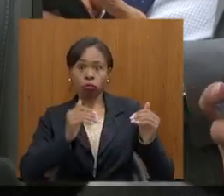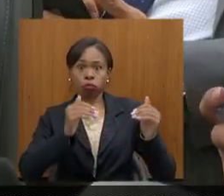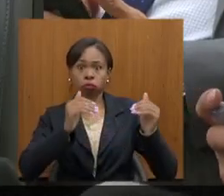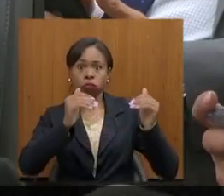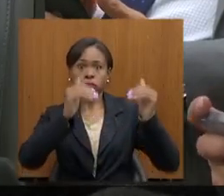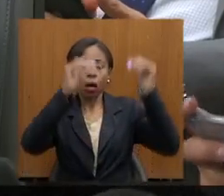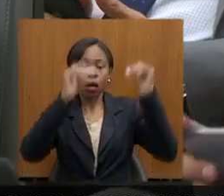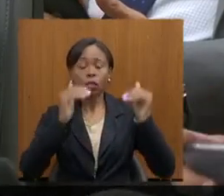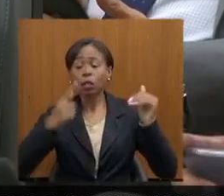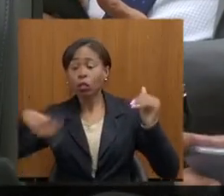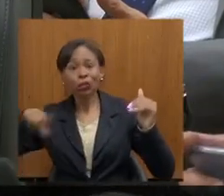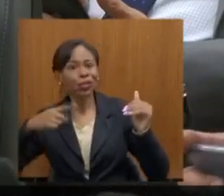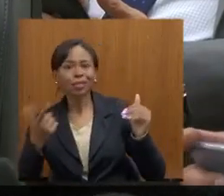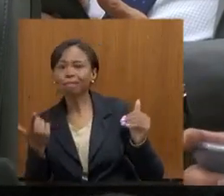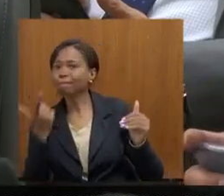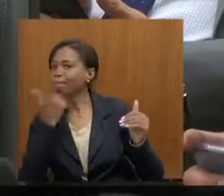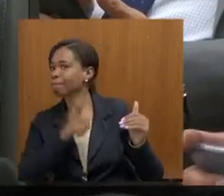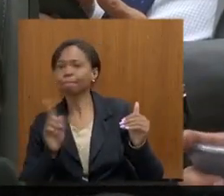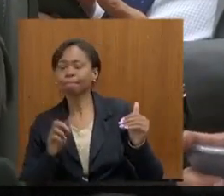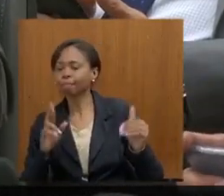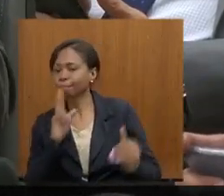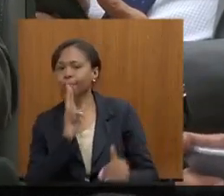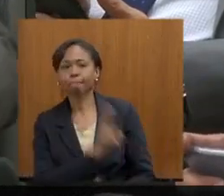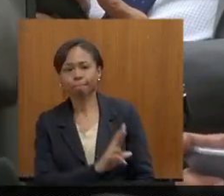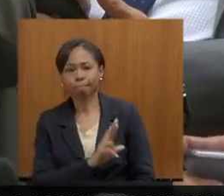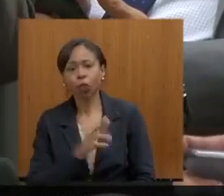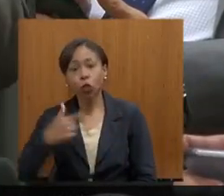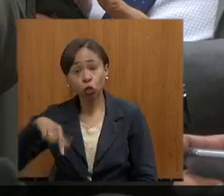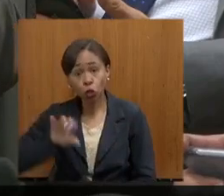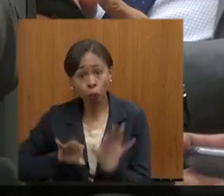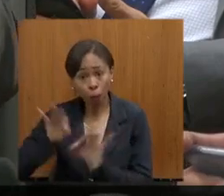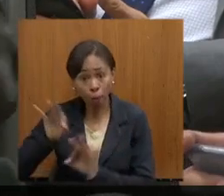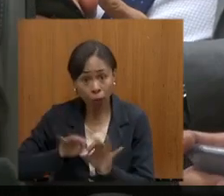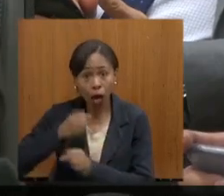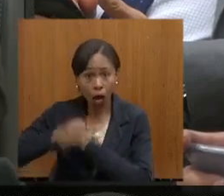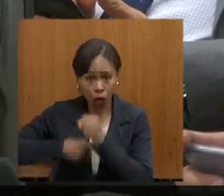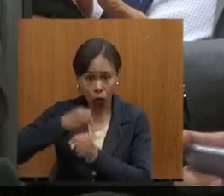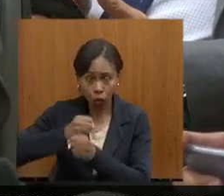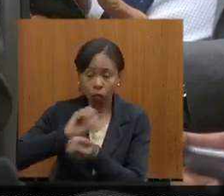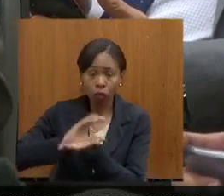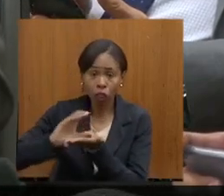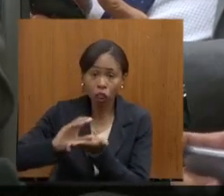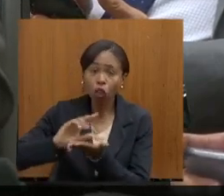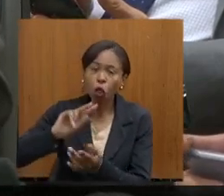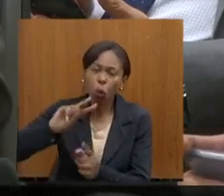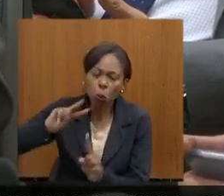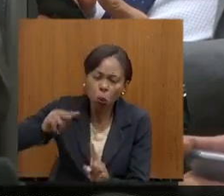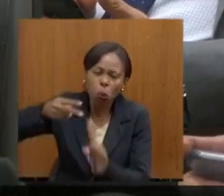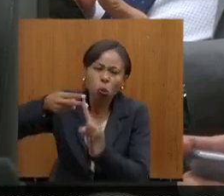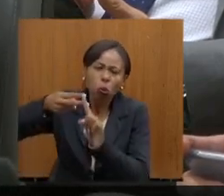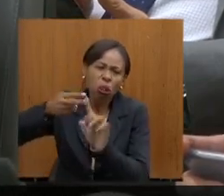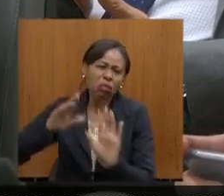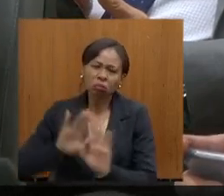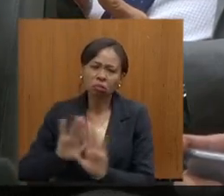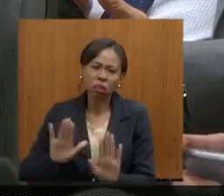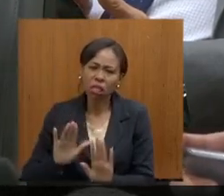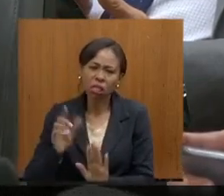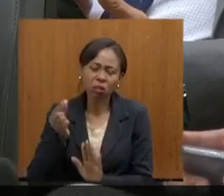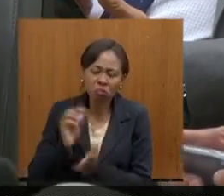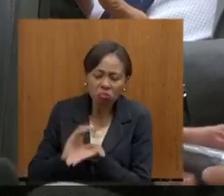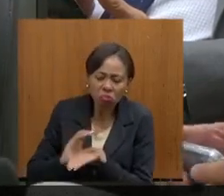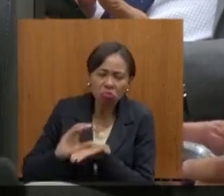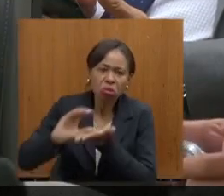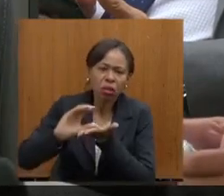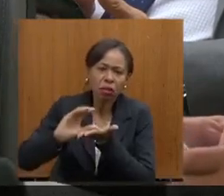né o nosso plano atual de investimento a gente está investindo duas vezes até prestação Ou seja eu estou investindo a